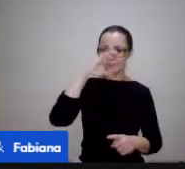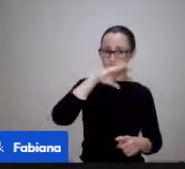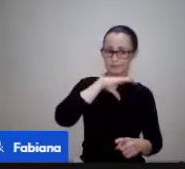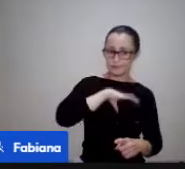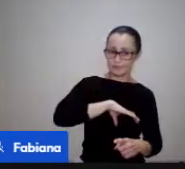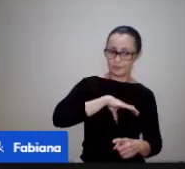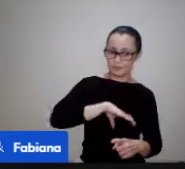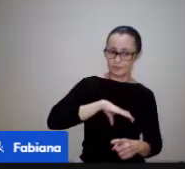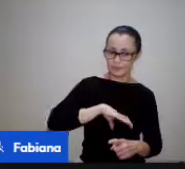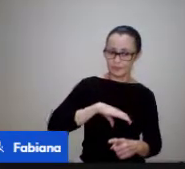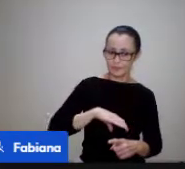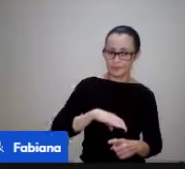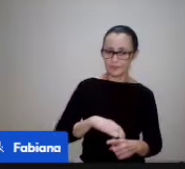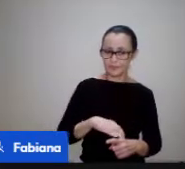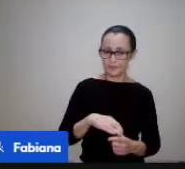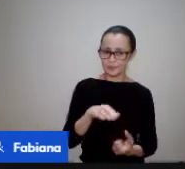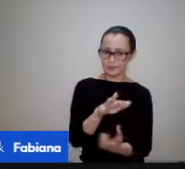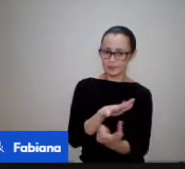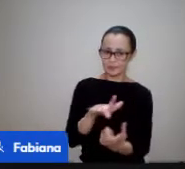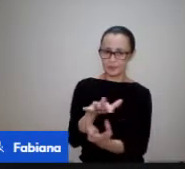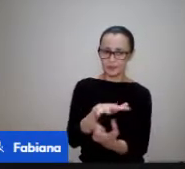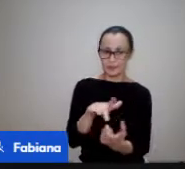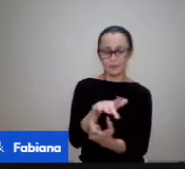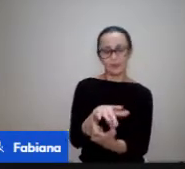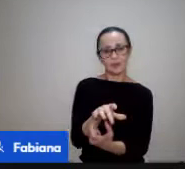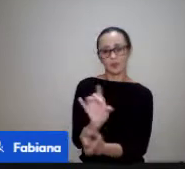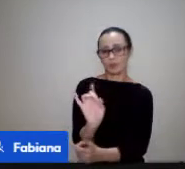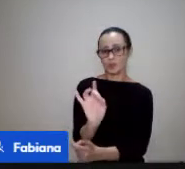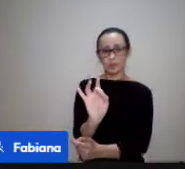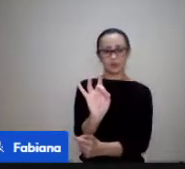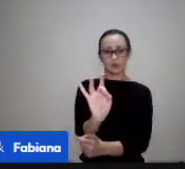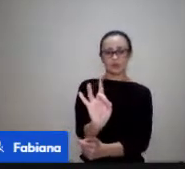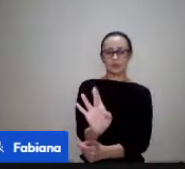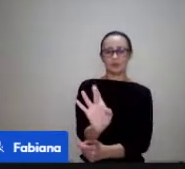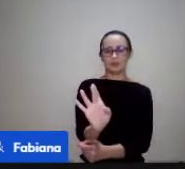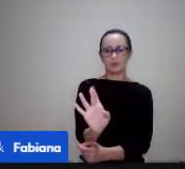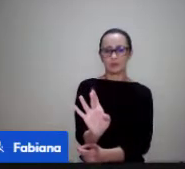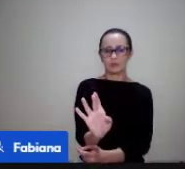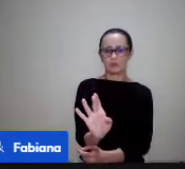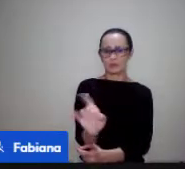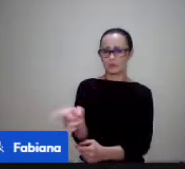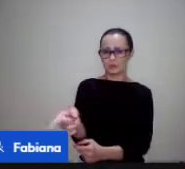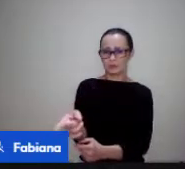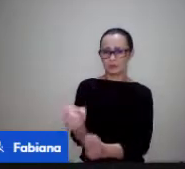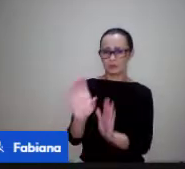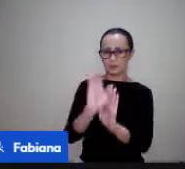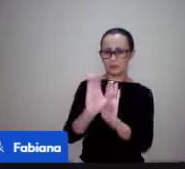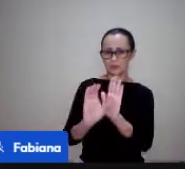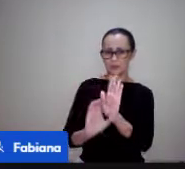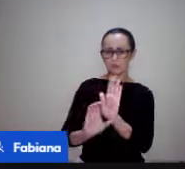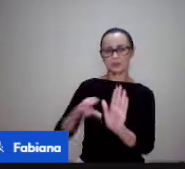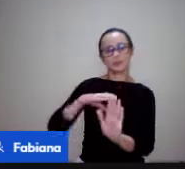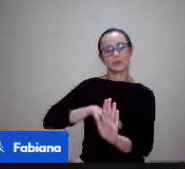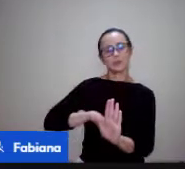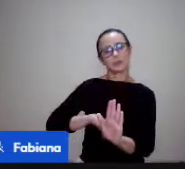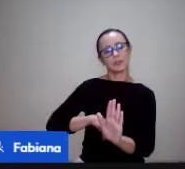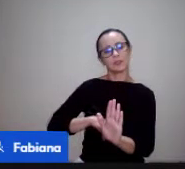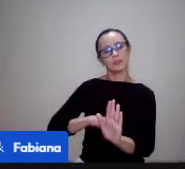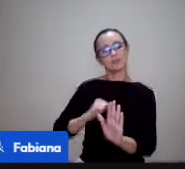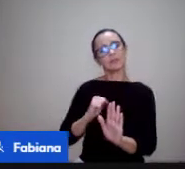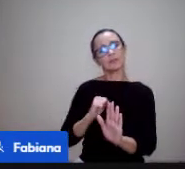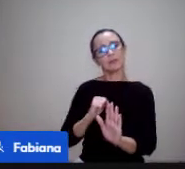esse processo de letramento que não pertence apenas ao conteúdo de língua portuguesa e que desenvolver